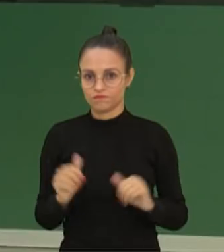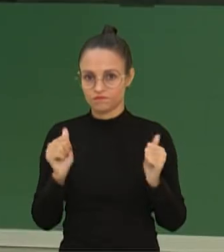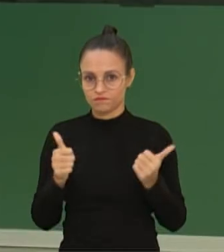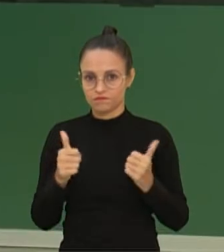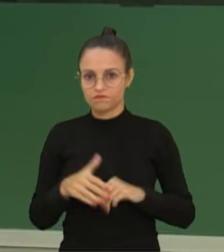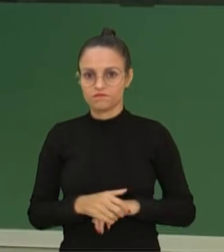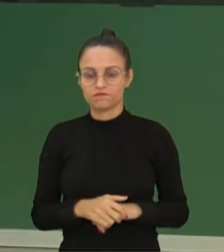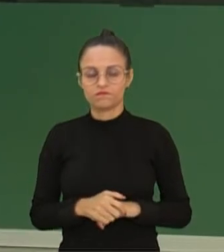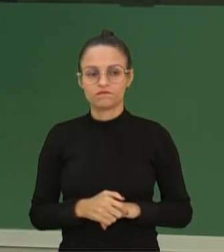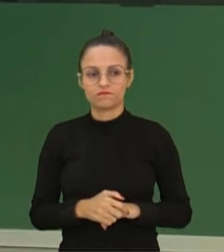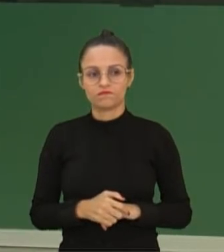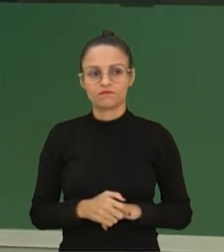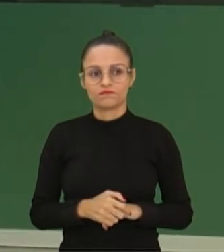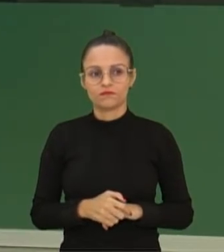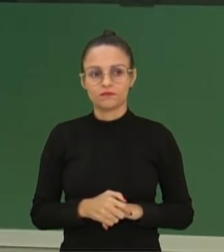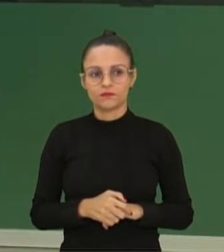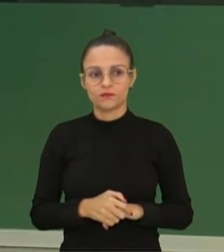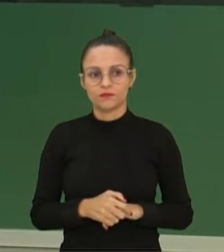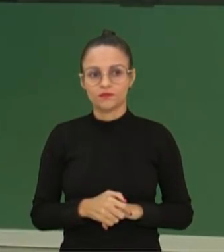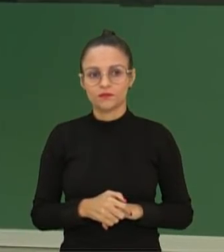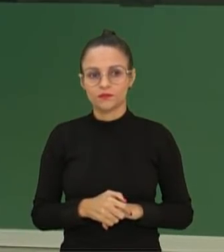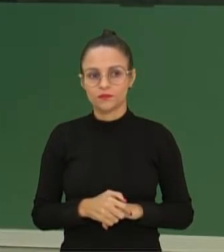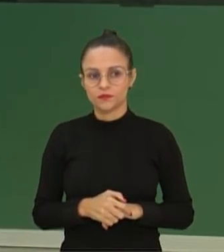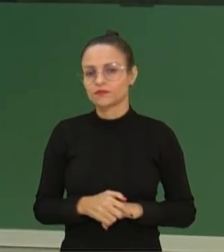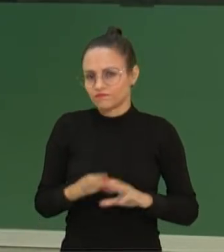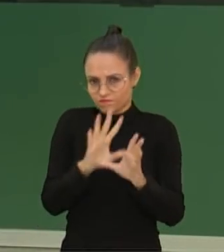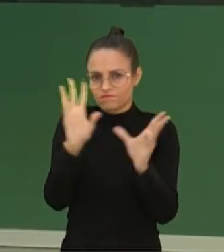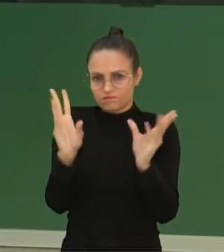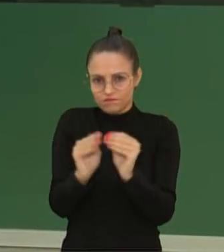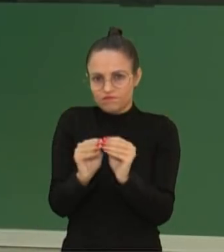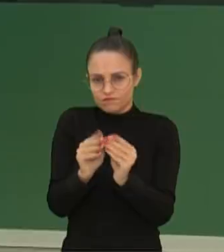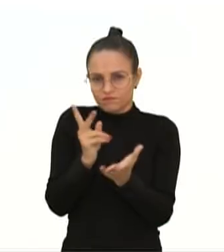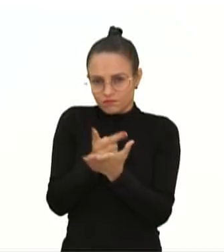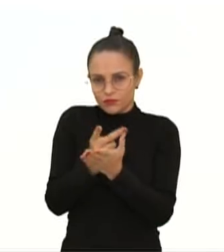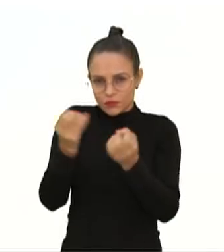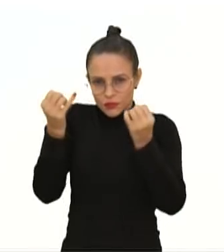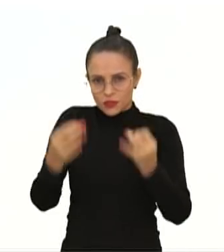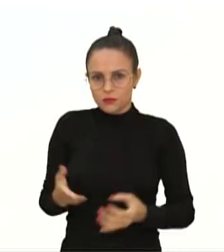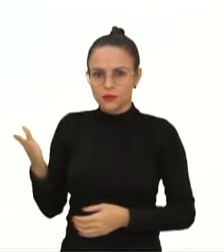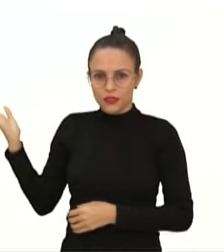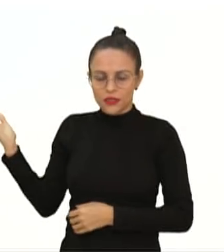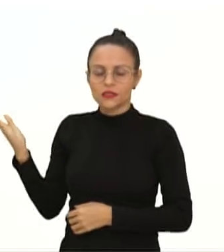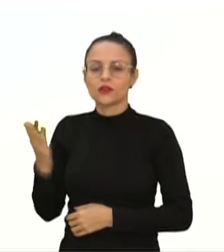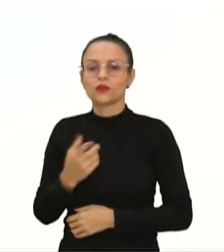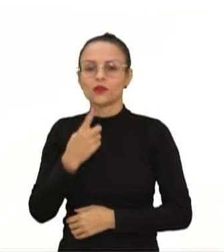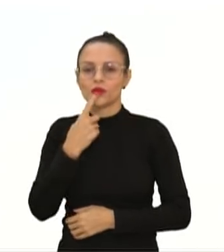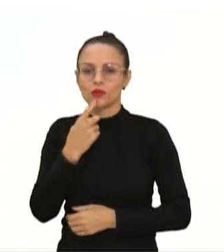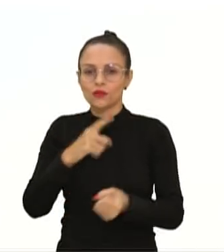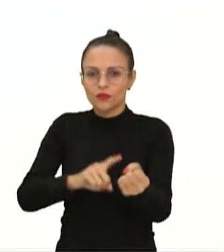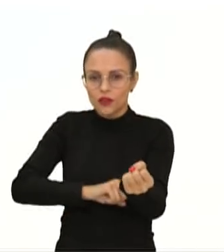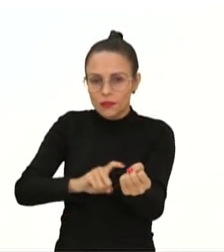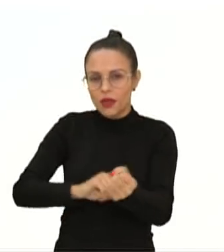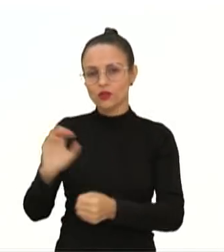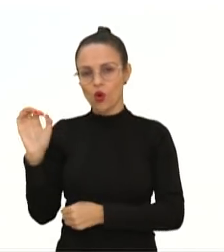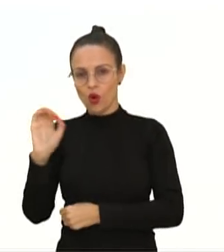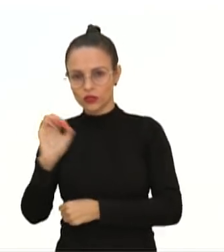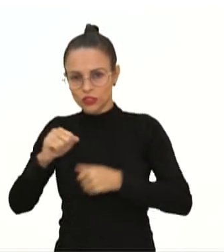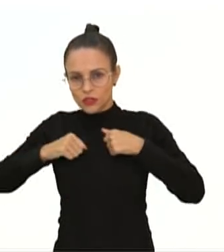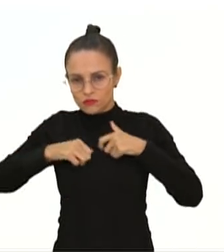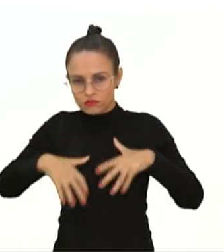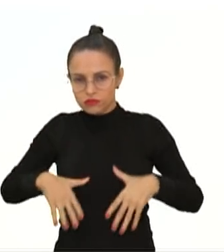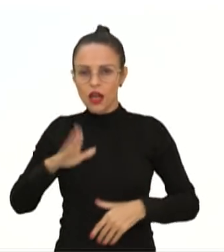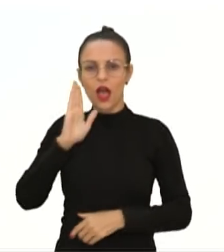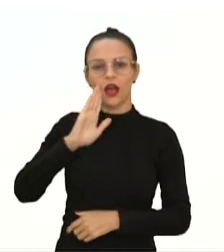tá? Aqui, então, essa explicação que eu acabei de te falar. Sangue vermelho, né, o rico em gás oxigênio,